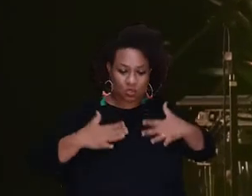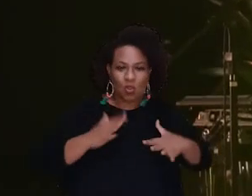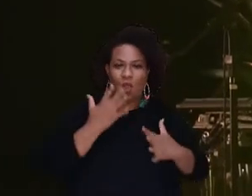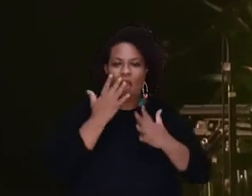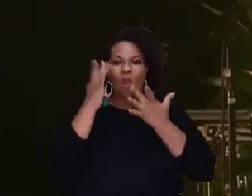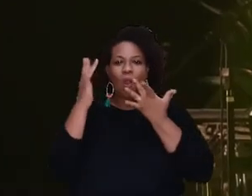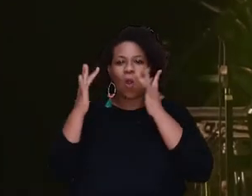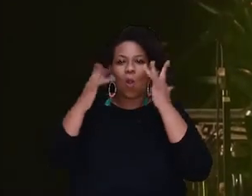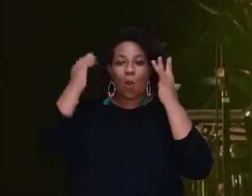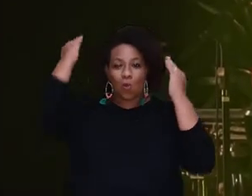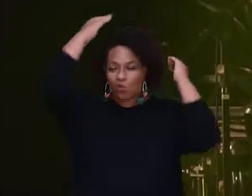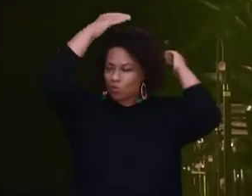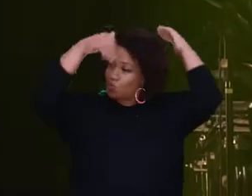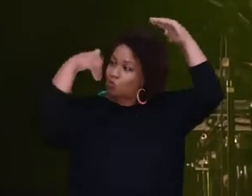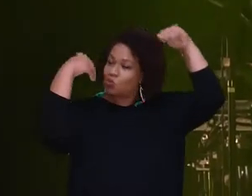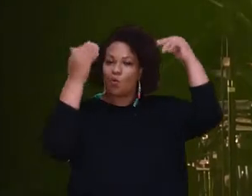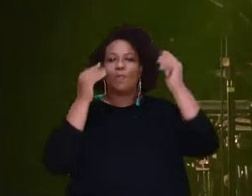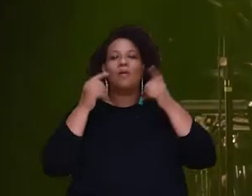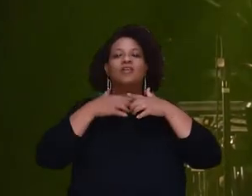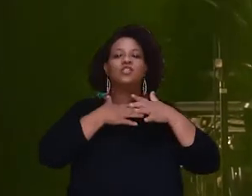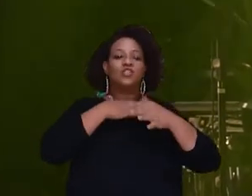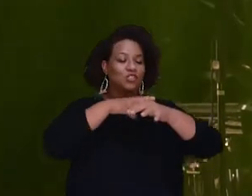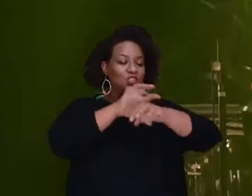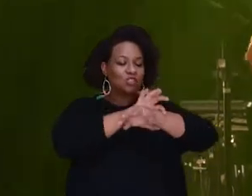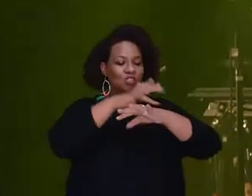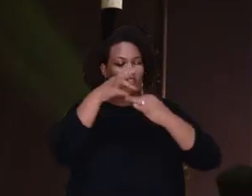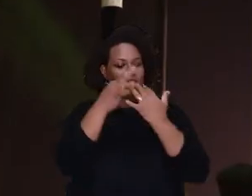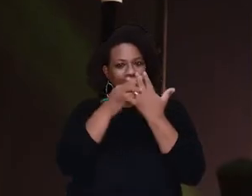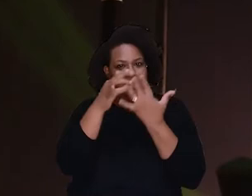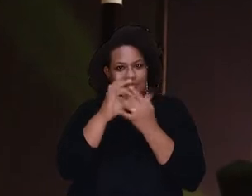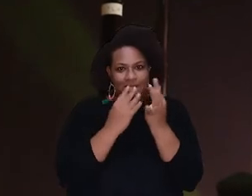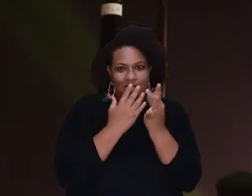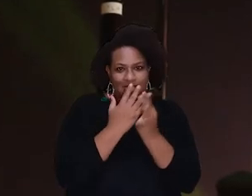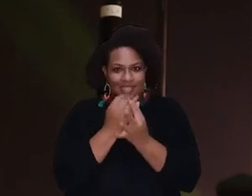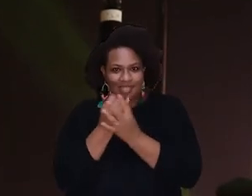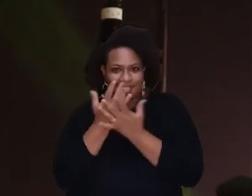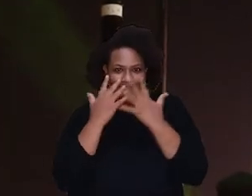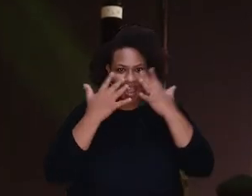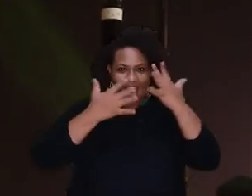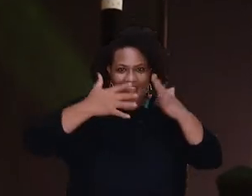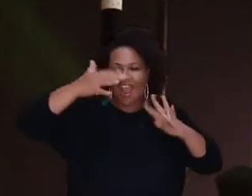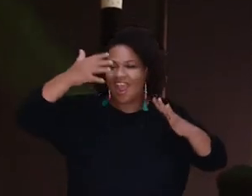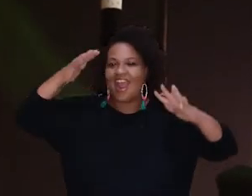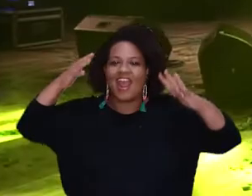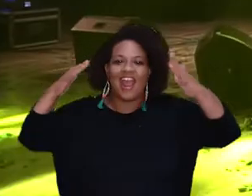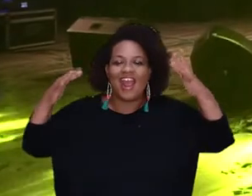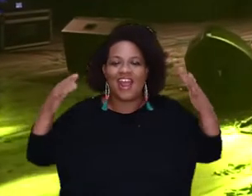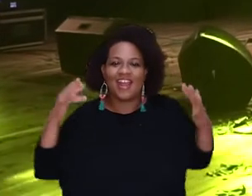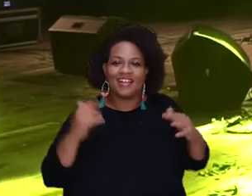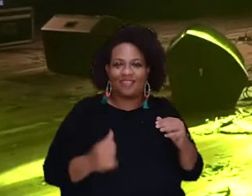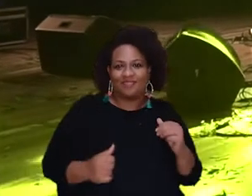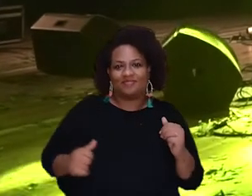cola. Vestida de ouro, turbante, pulseira, anel e cola de turmalina. Vestida de ouro,